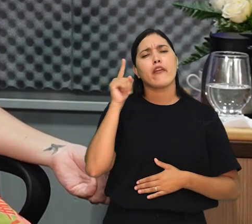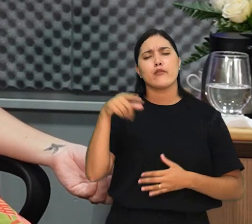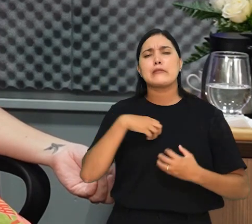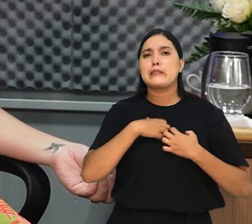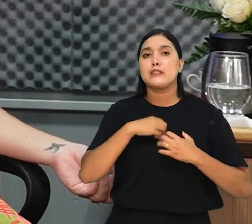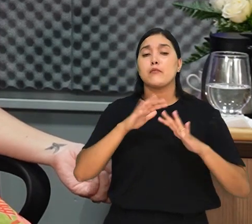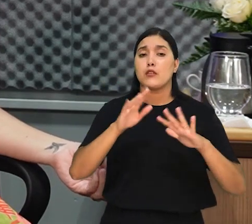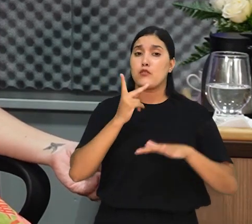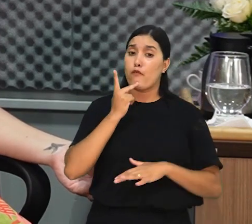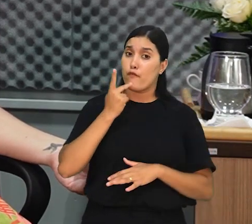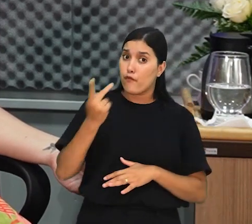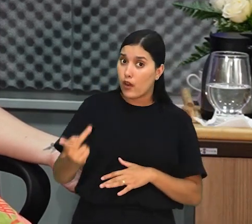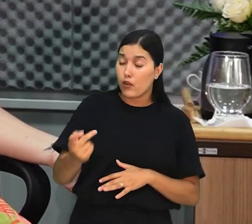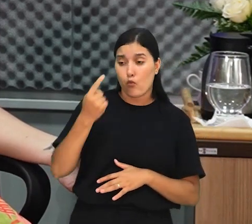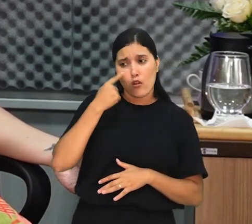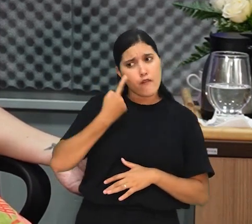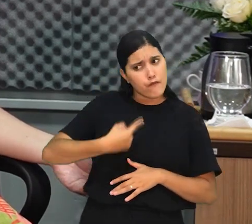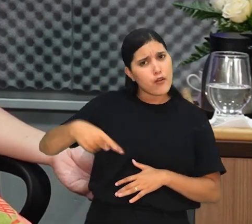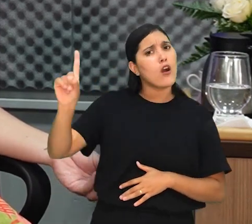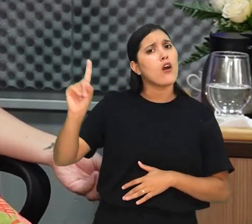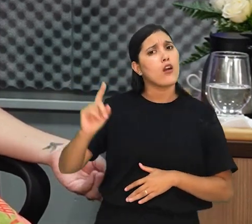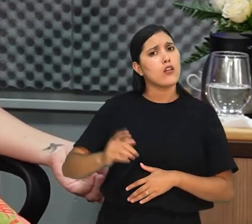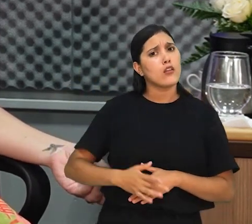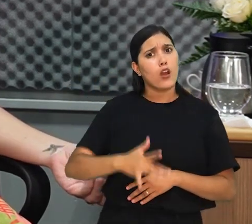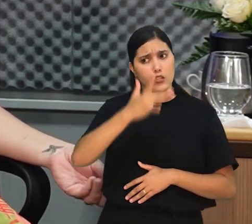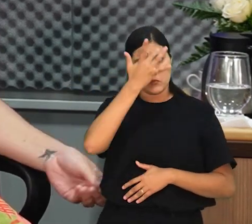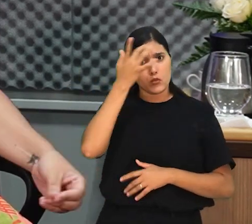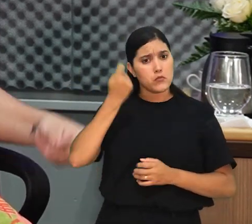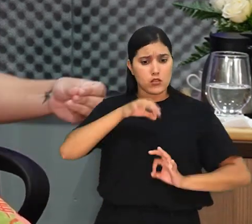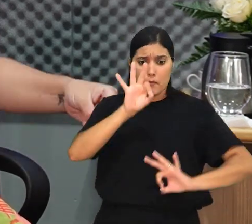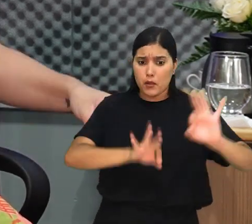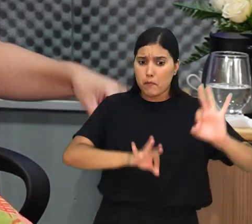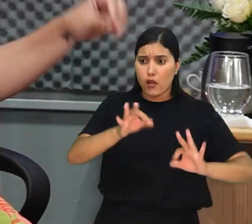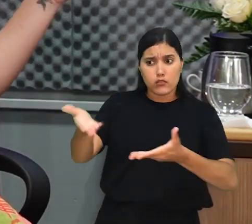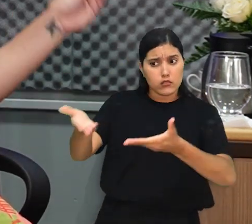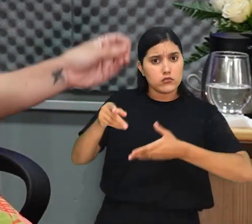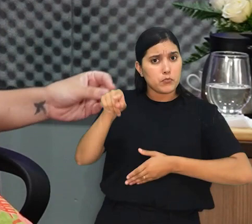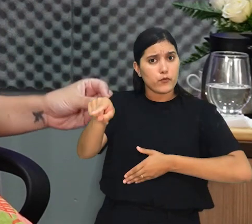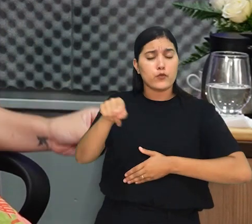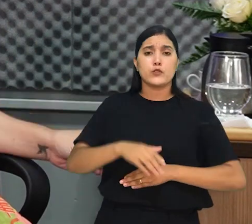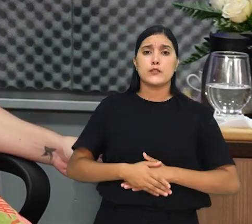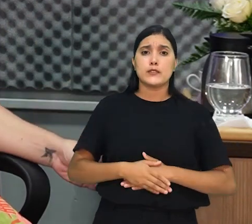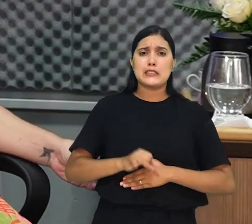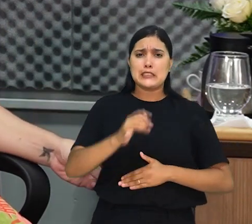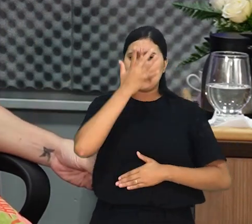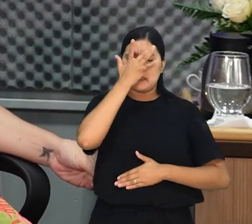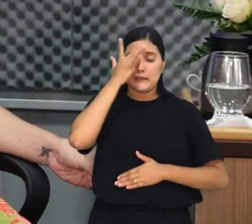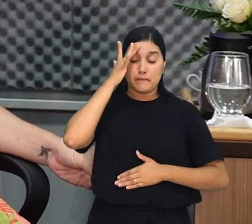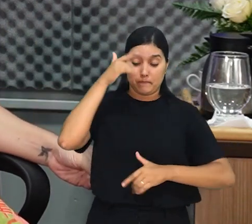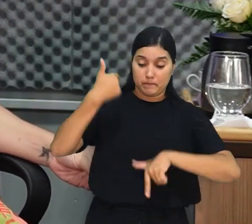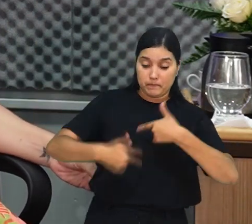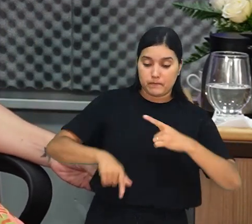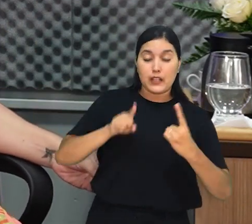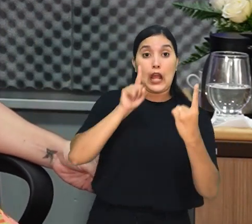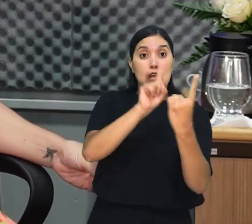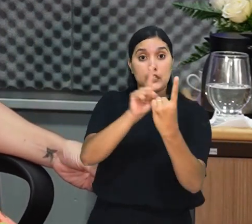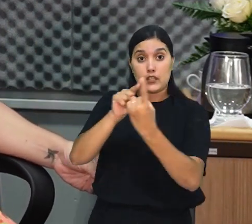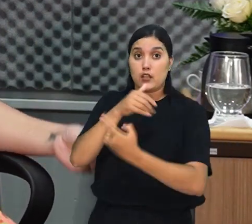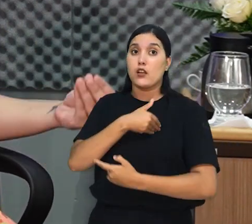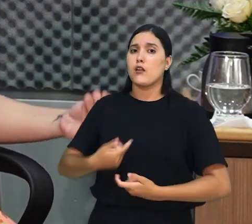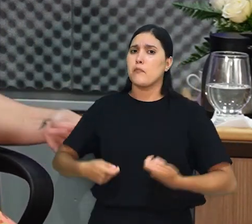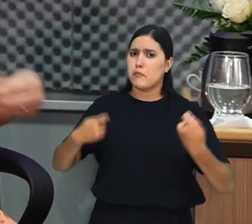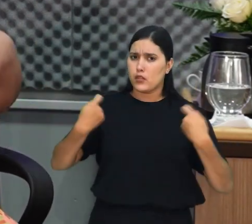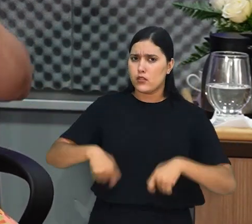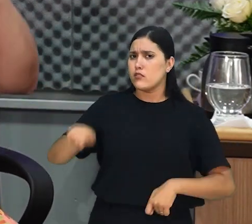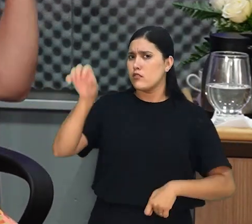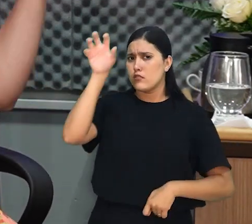o lado dele, mas eu falo para ele, vai lá, as pessoas têm que estar preparadas para te receber. Se a pessoa trabalha com atendimento ao público,